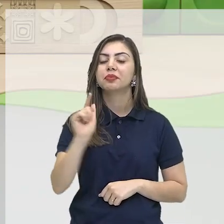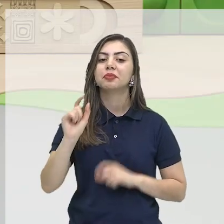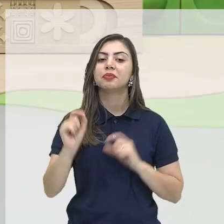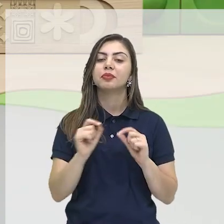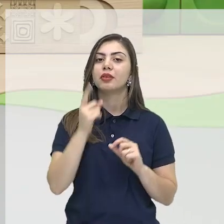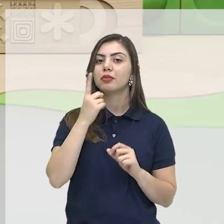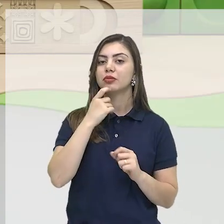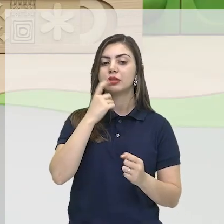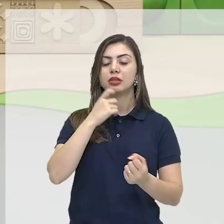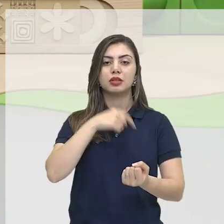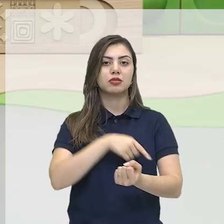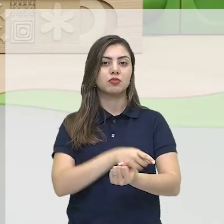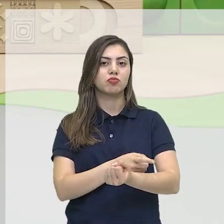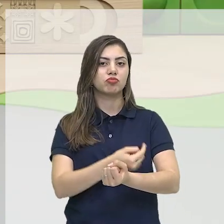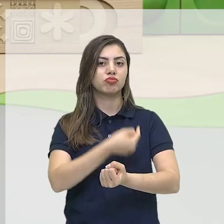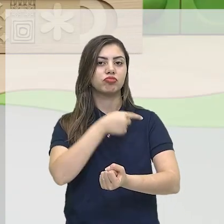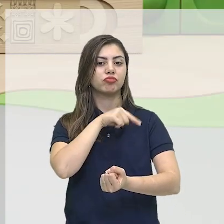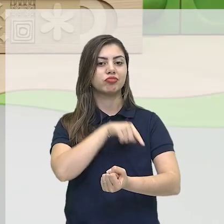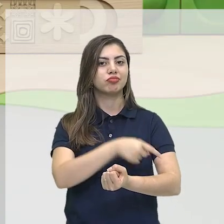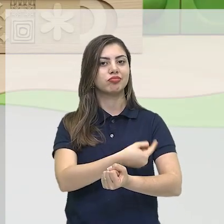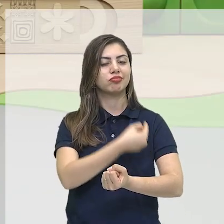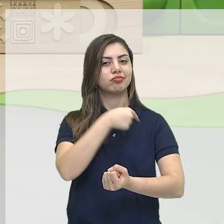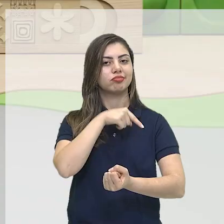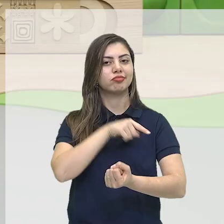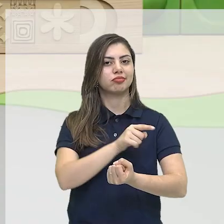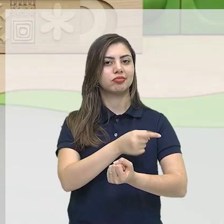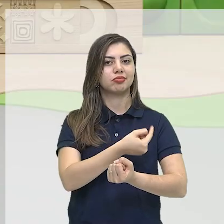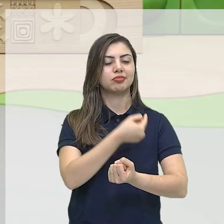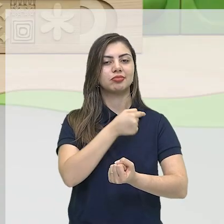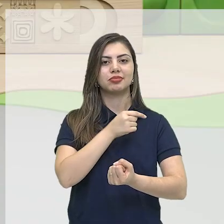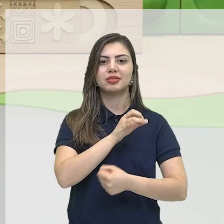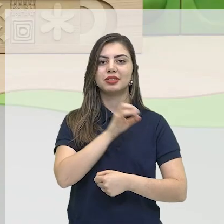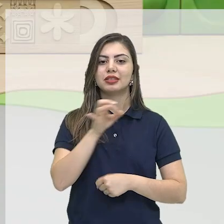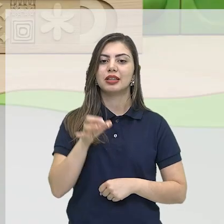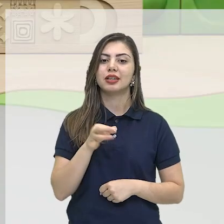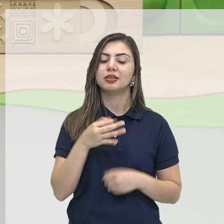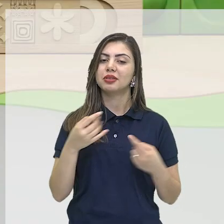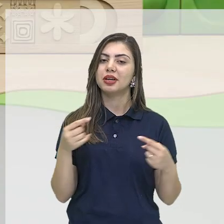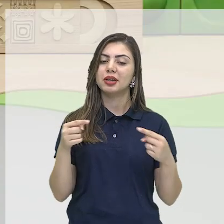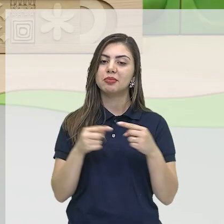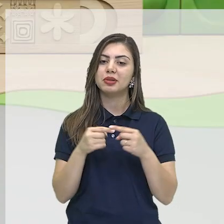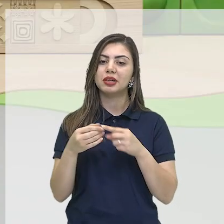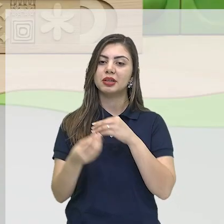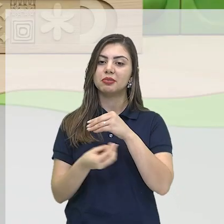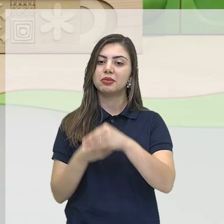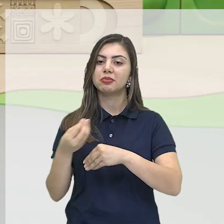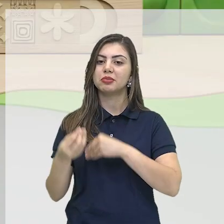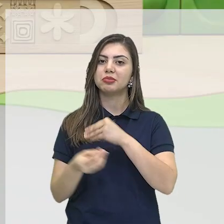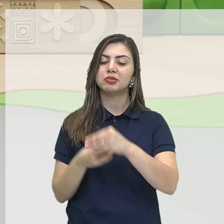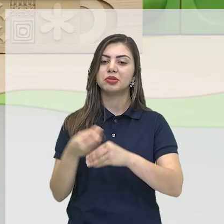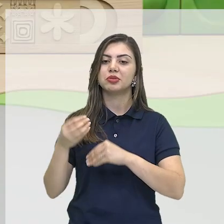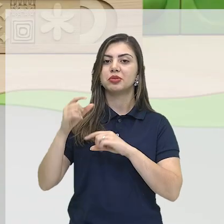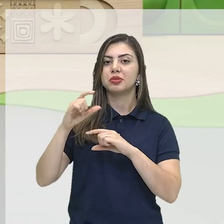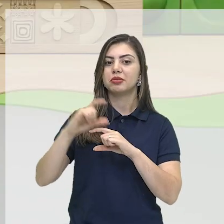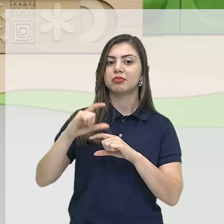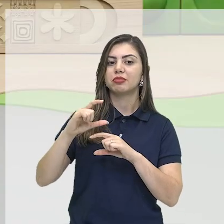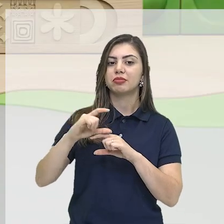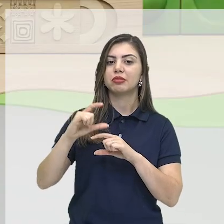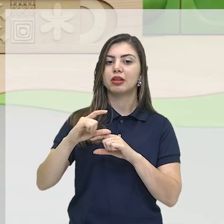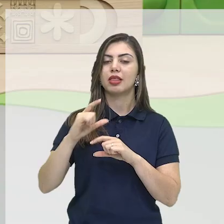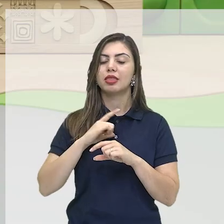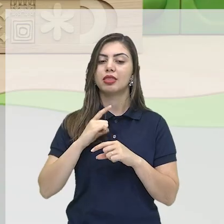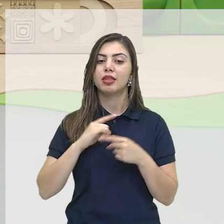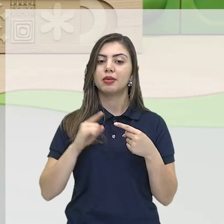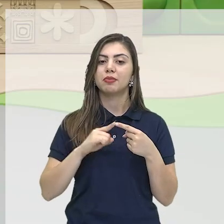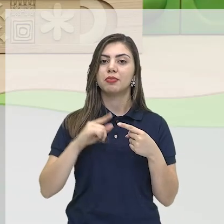que circula aí no nosso corpo. É uma mistura heterogênea composta por plasma, glóbulos vermelhos,